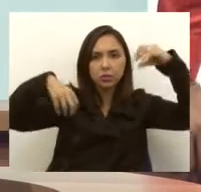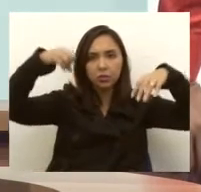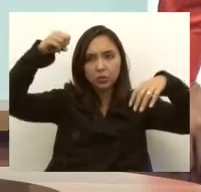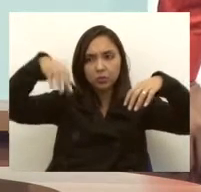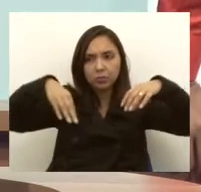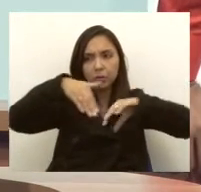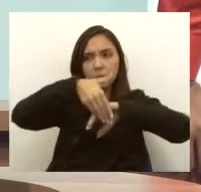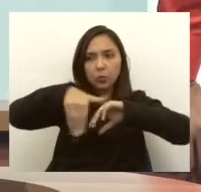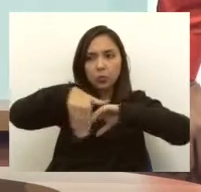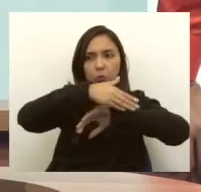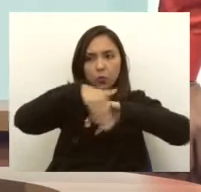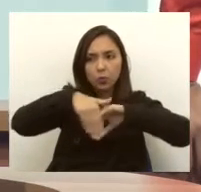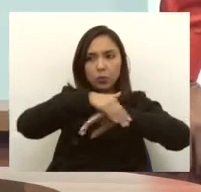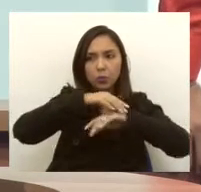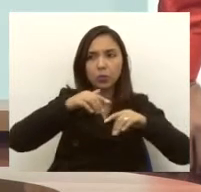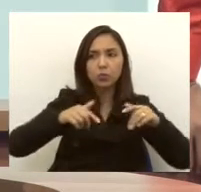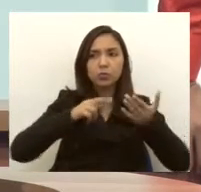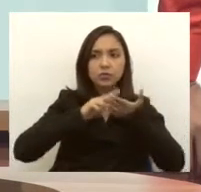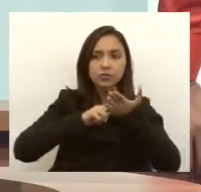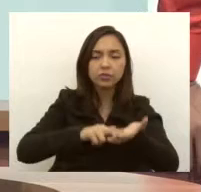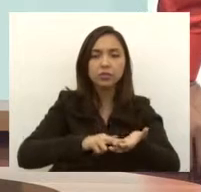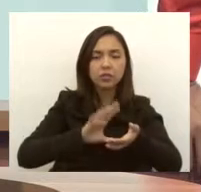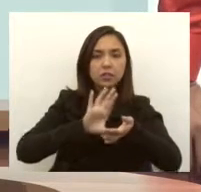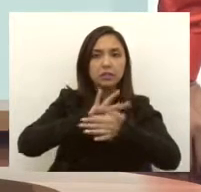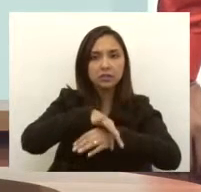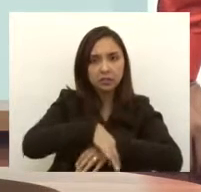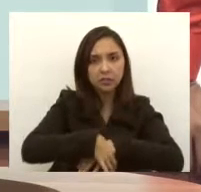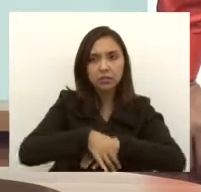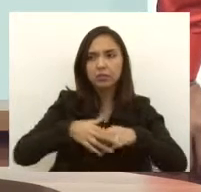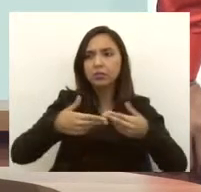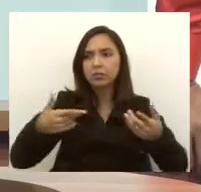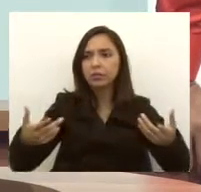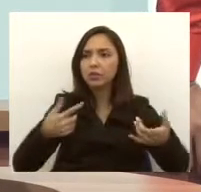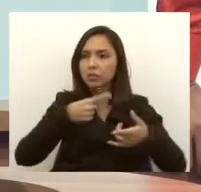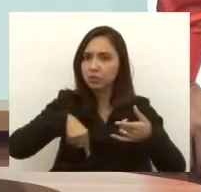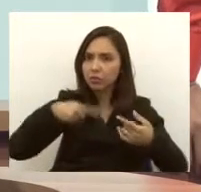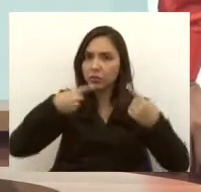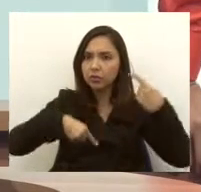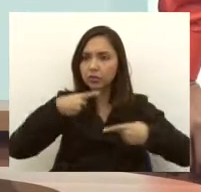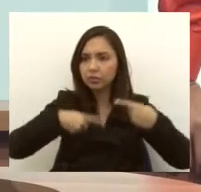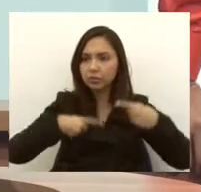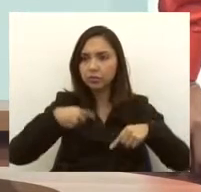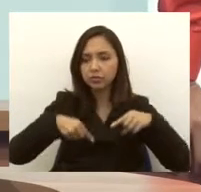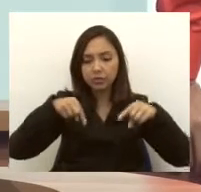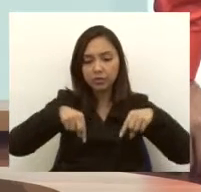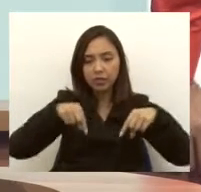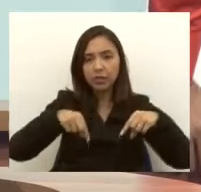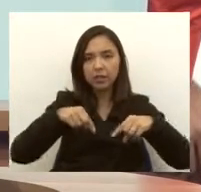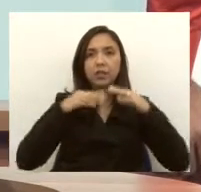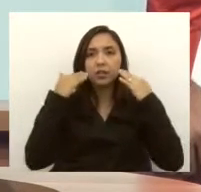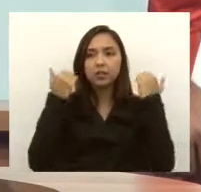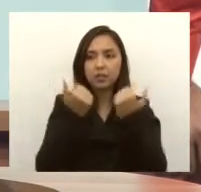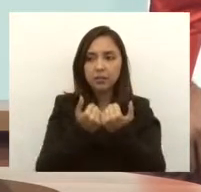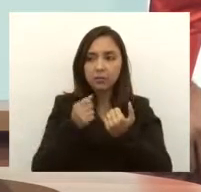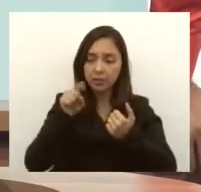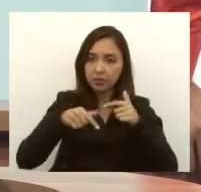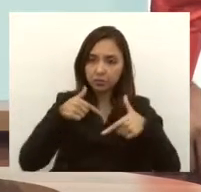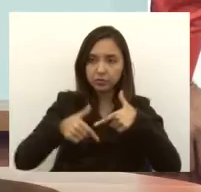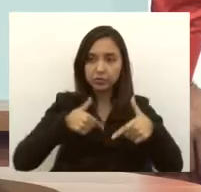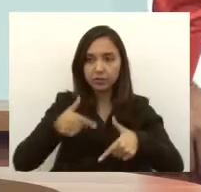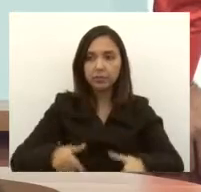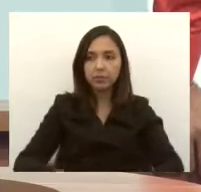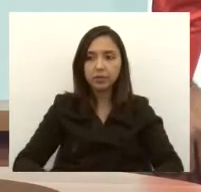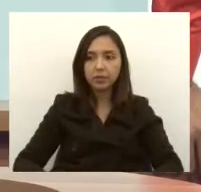das ruas, serviço de correio, segurança, polícia militar. É isso que nós temos que discutir aqui nessa Câmara Municipal. É essa a nossa função, senhor